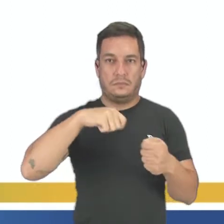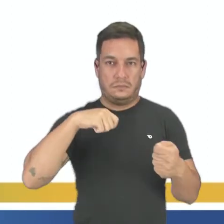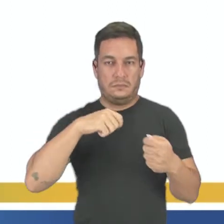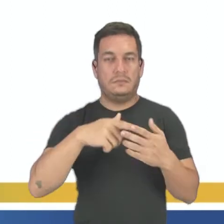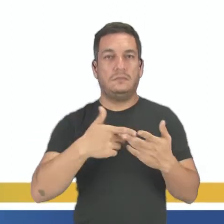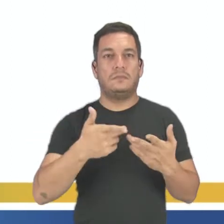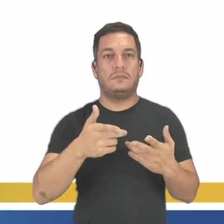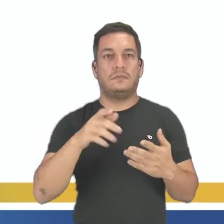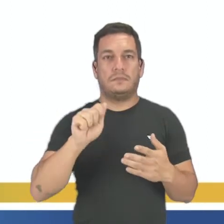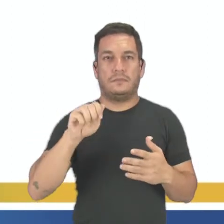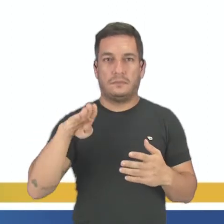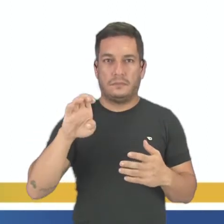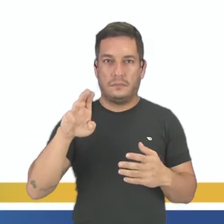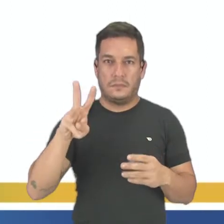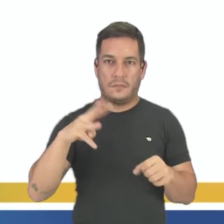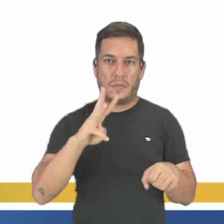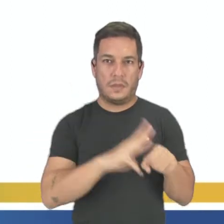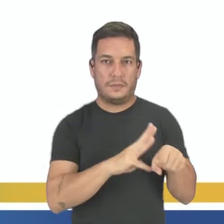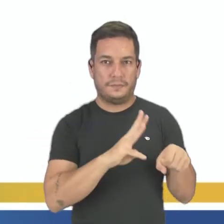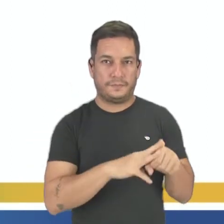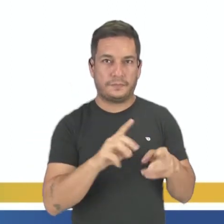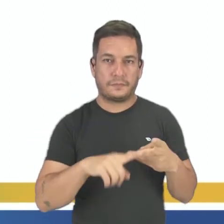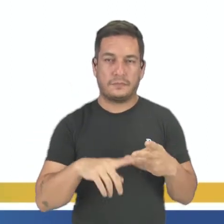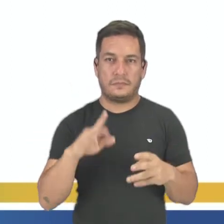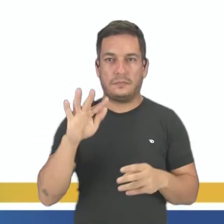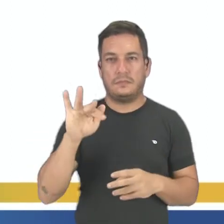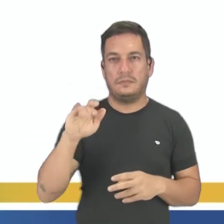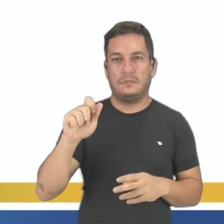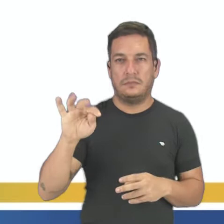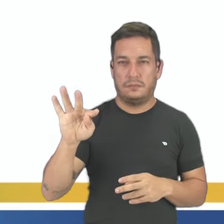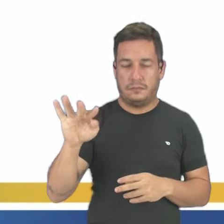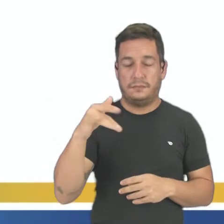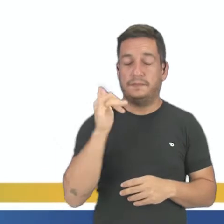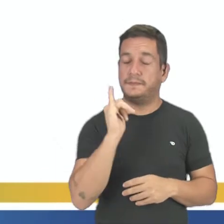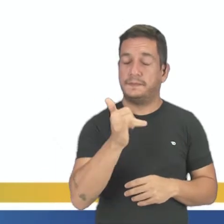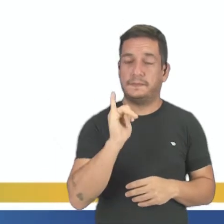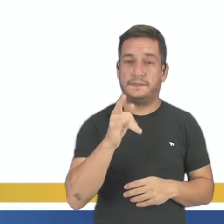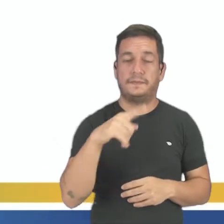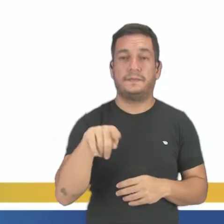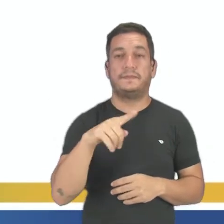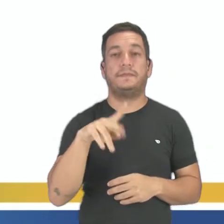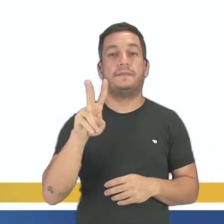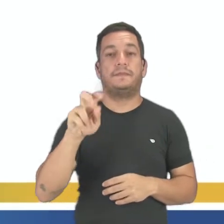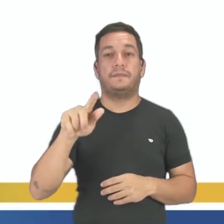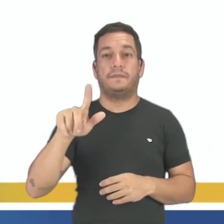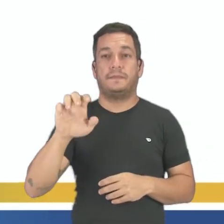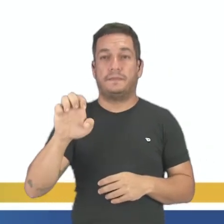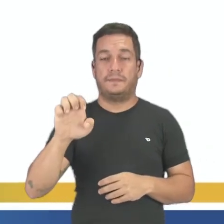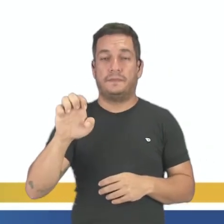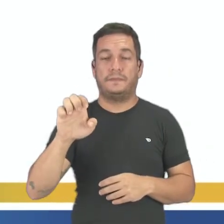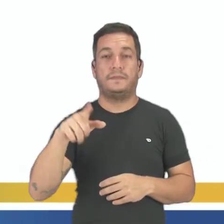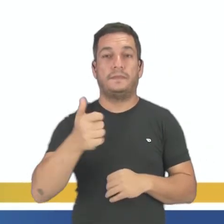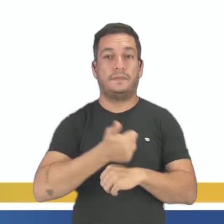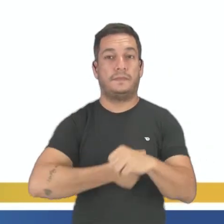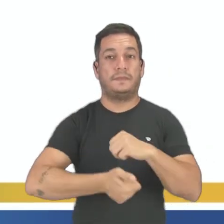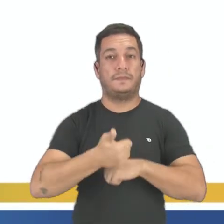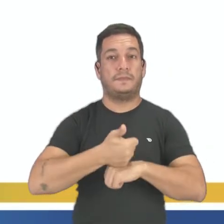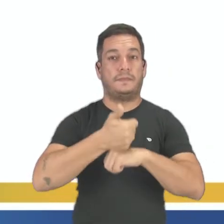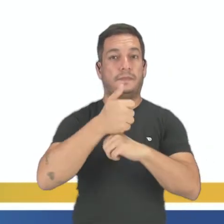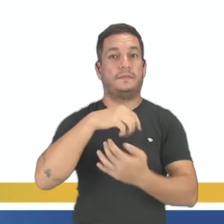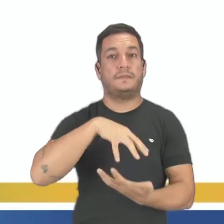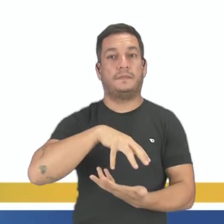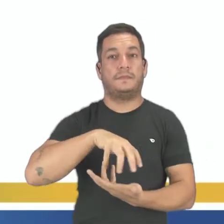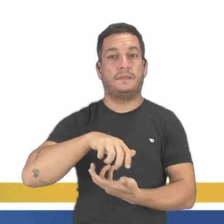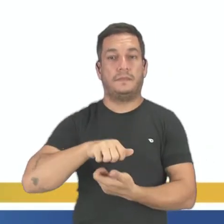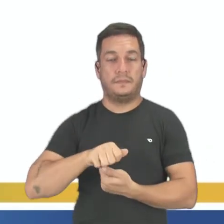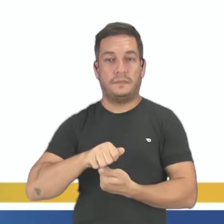a Ambev, a Volkswagen e a Fiat. Como eu falei para vocês, a Vale ela é líder mundial